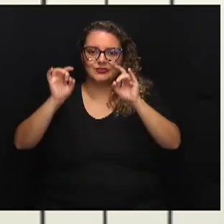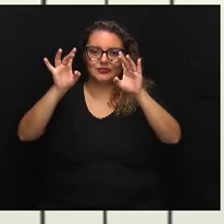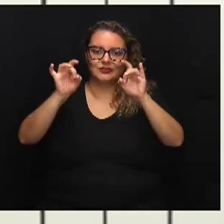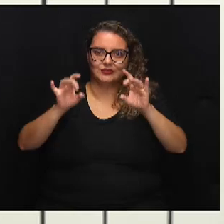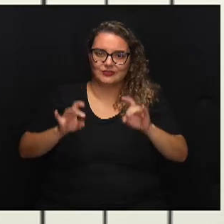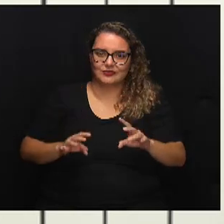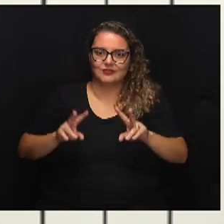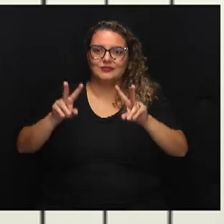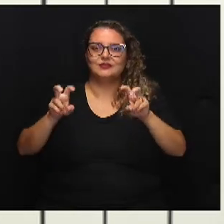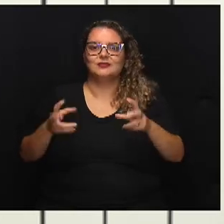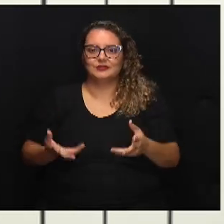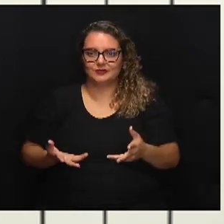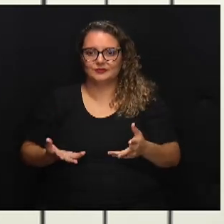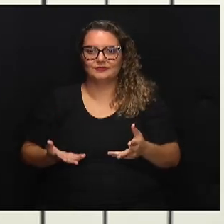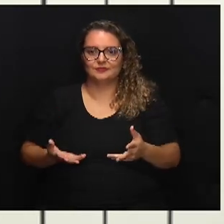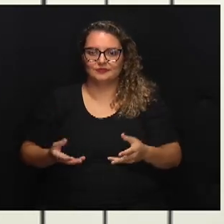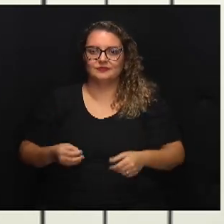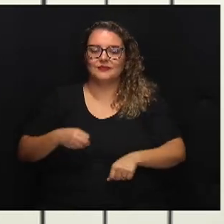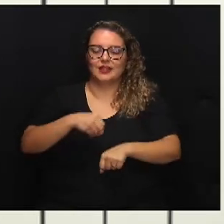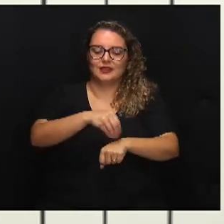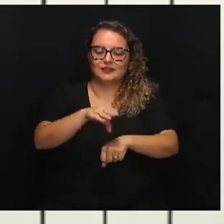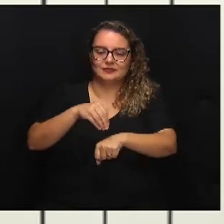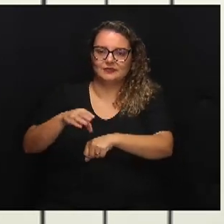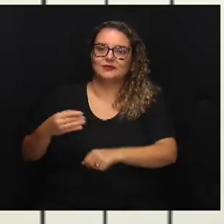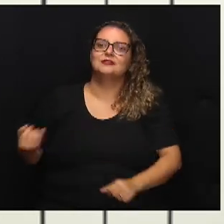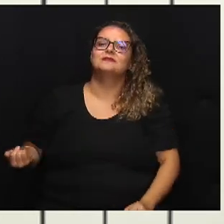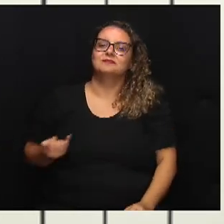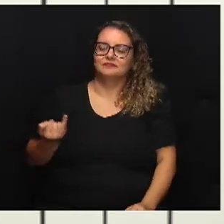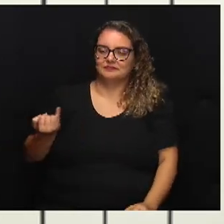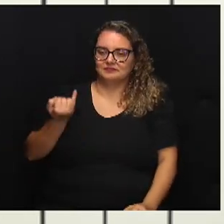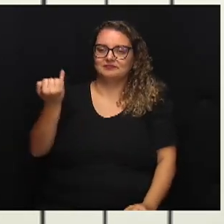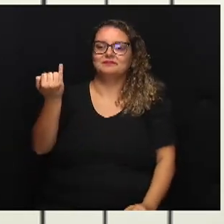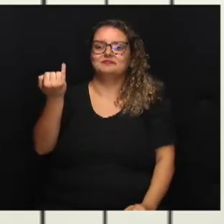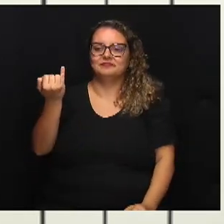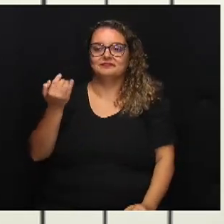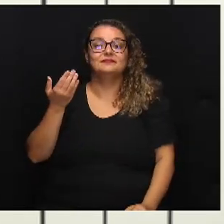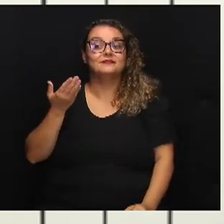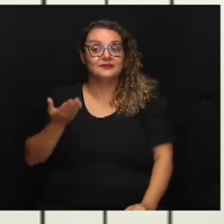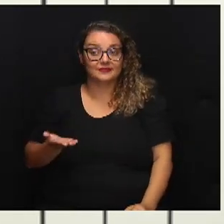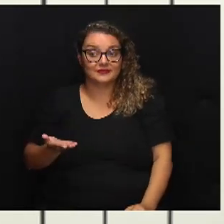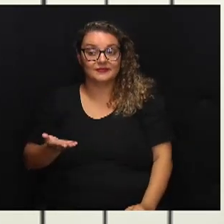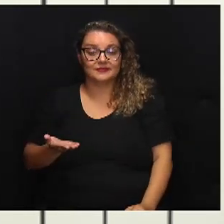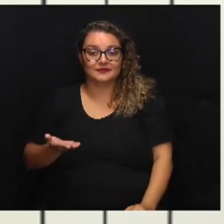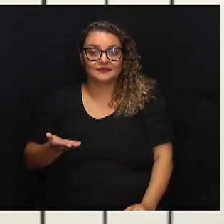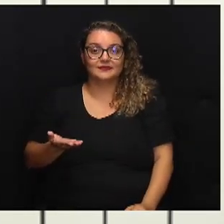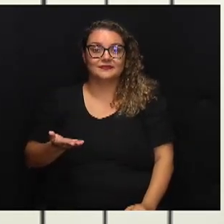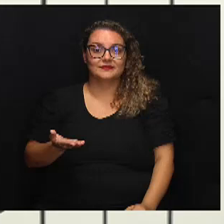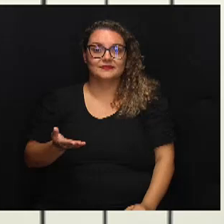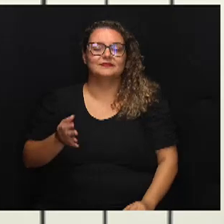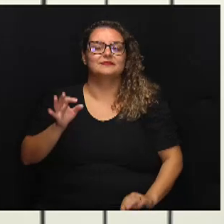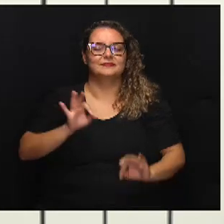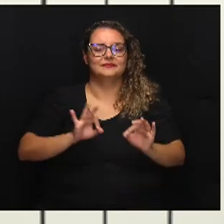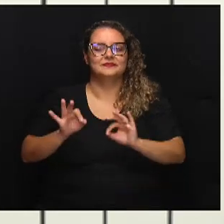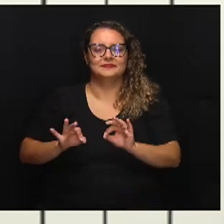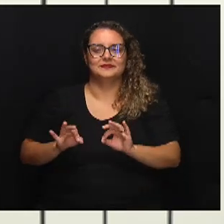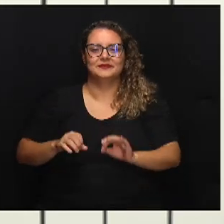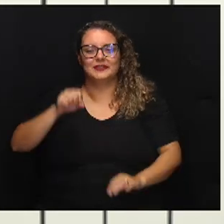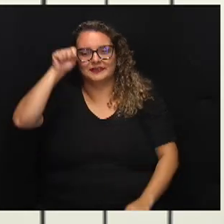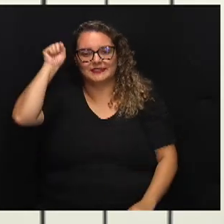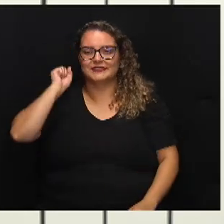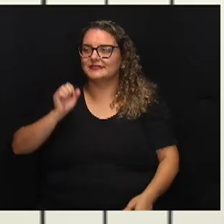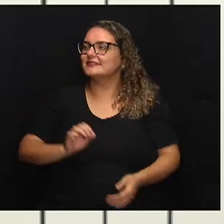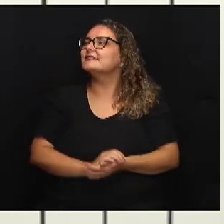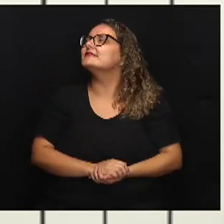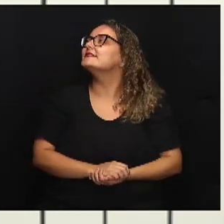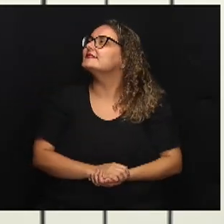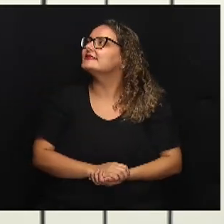no assunto que traz dicas importantes para você que está nesse preparo para o vestibular.